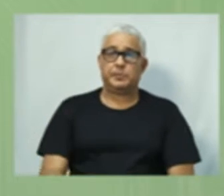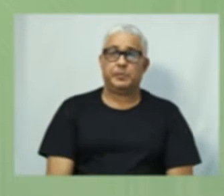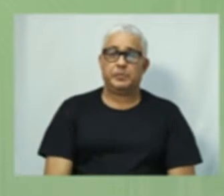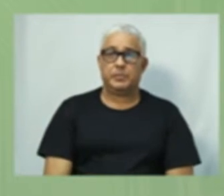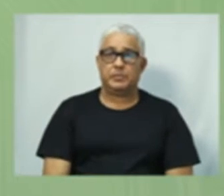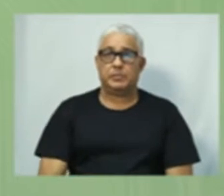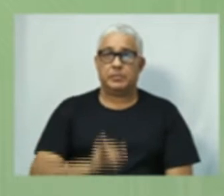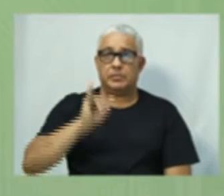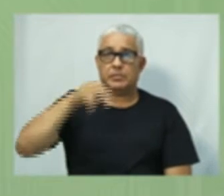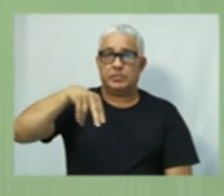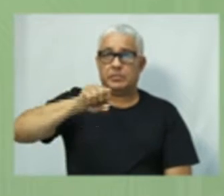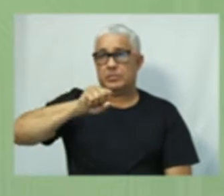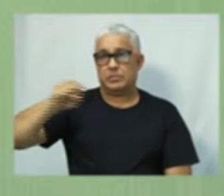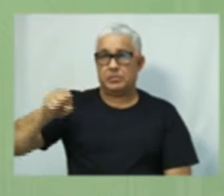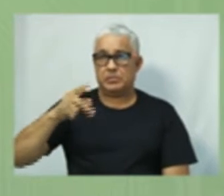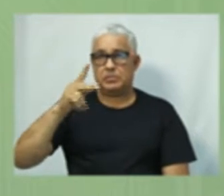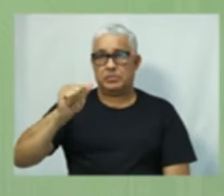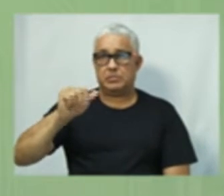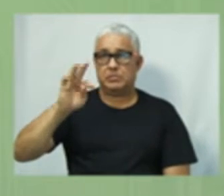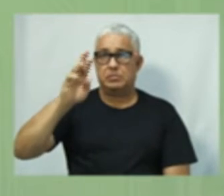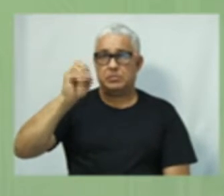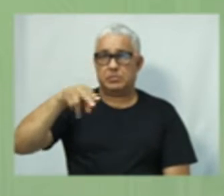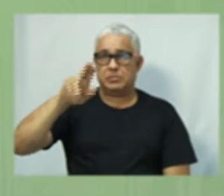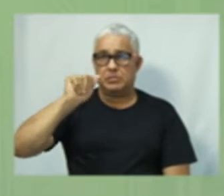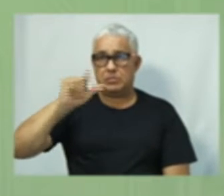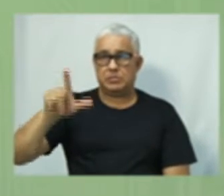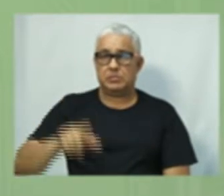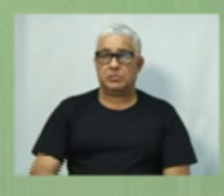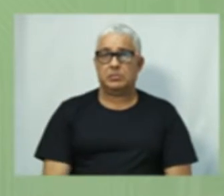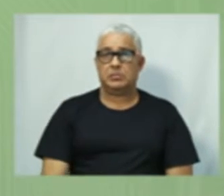o INSS patronal, que é